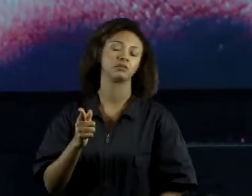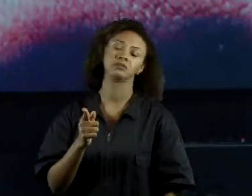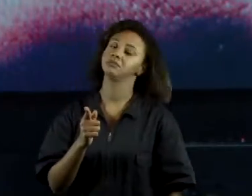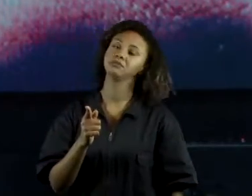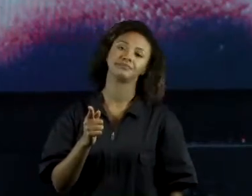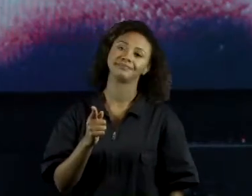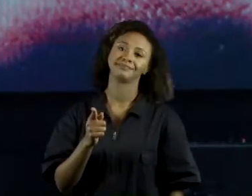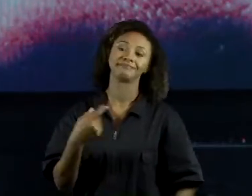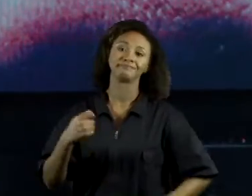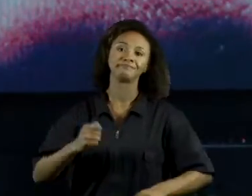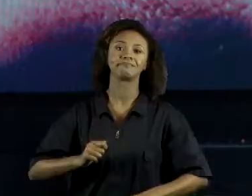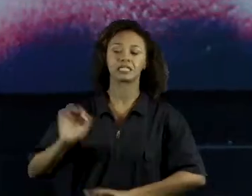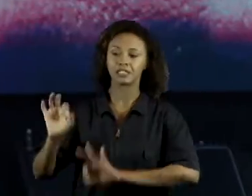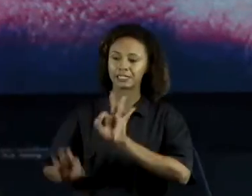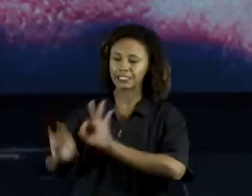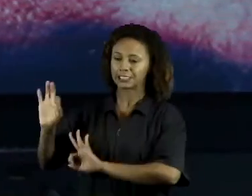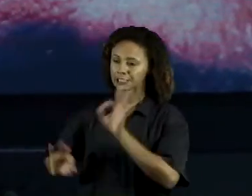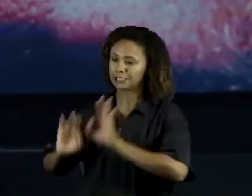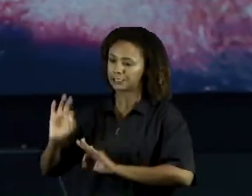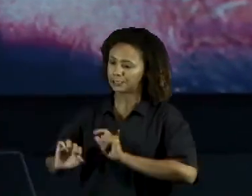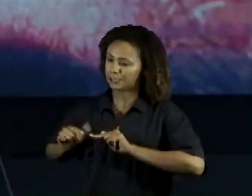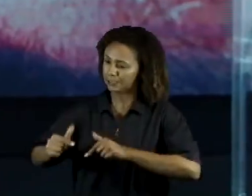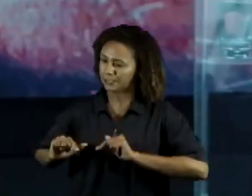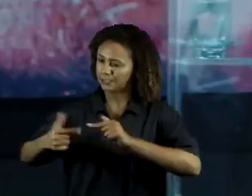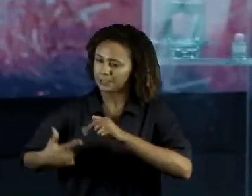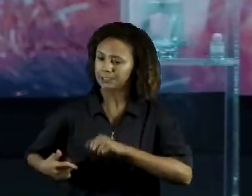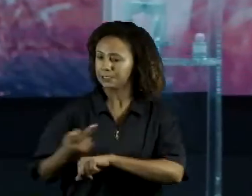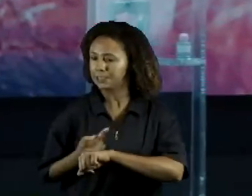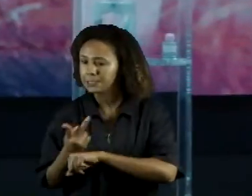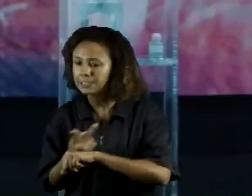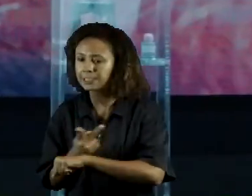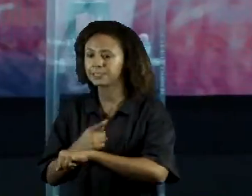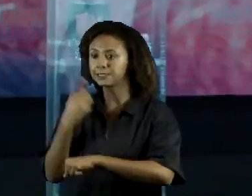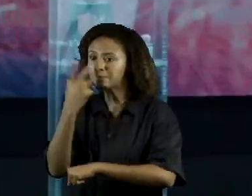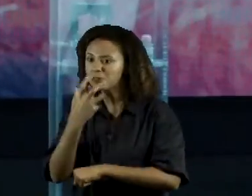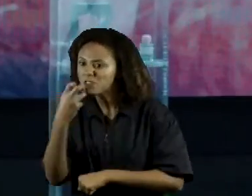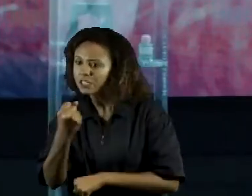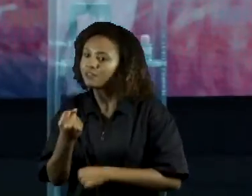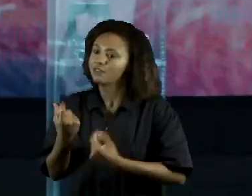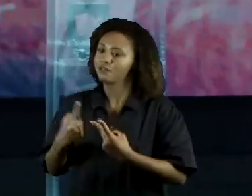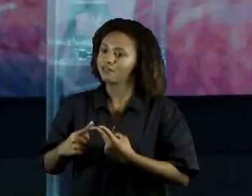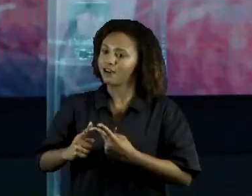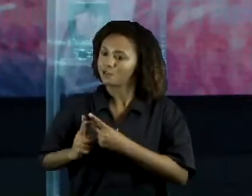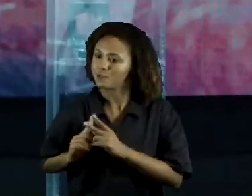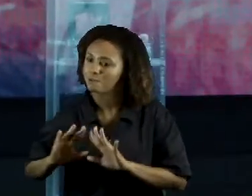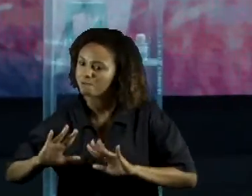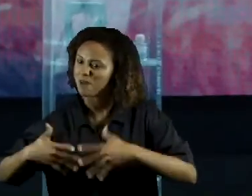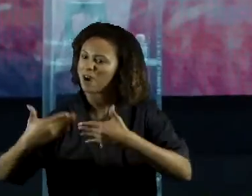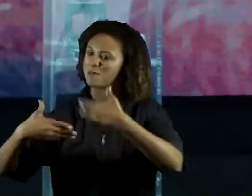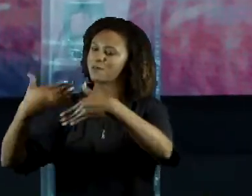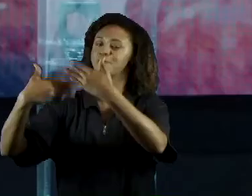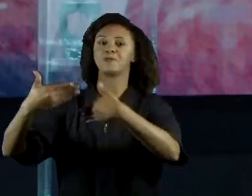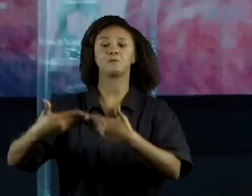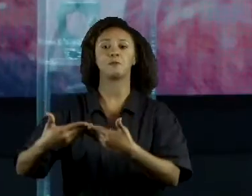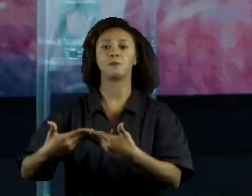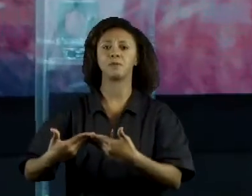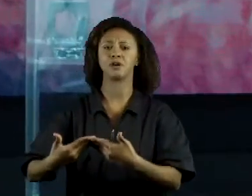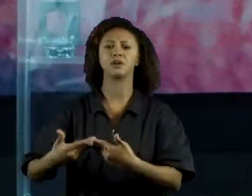ser trilhado, buscado, amado, procurado, desenvolvido durante a sua vida inteira.